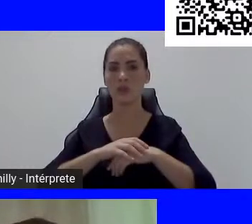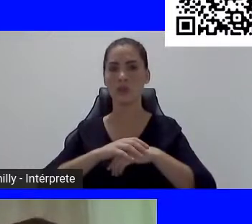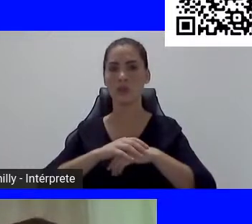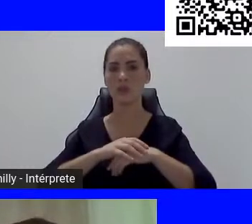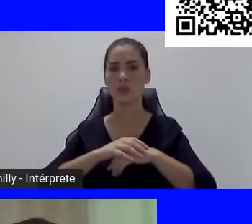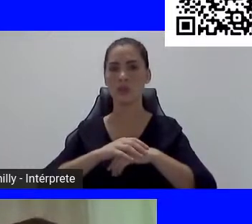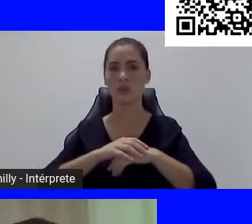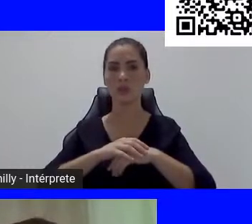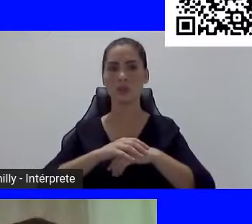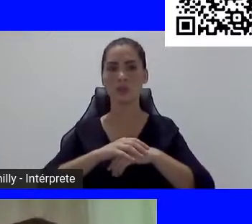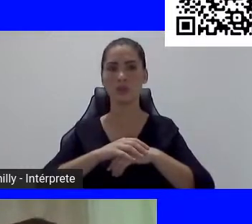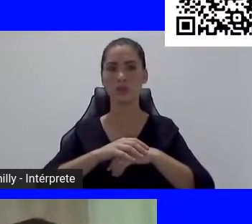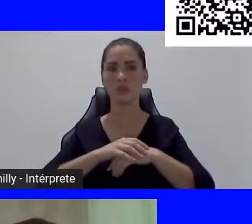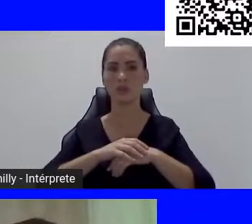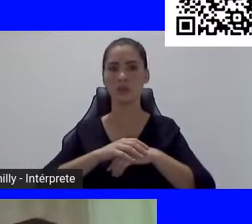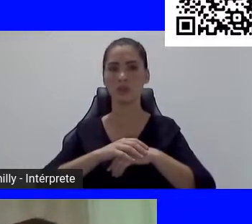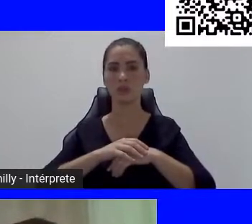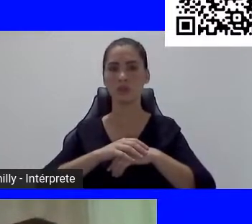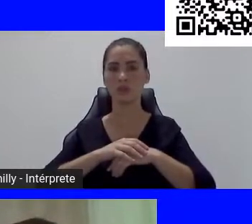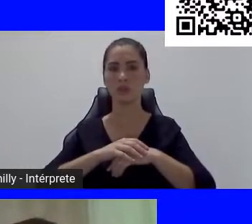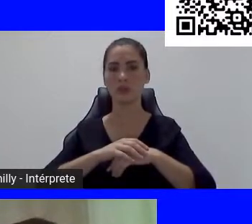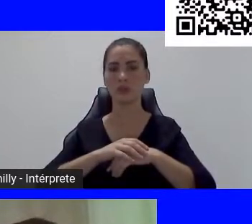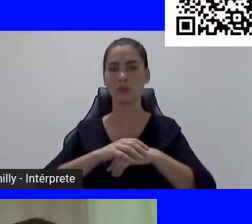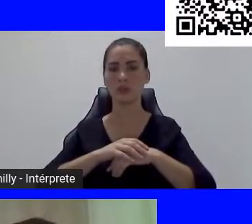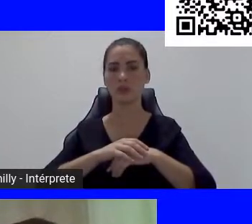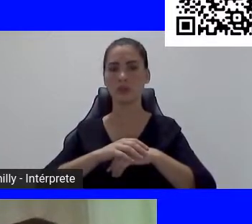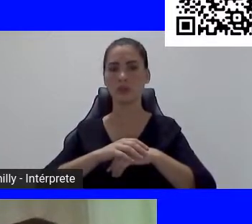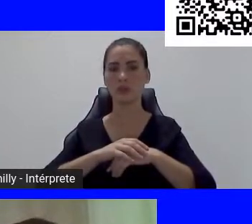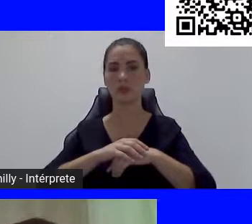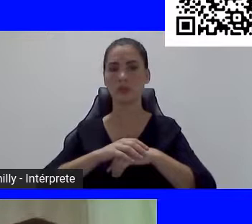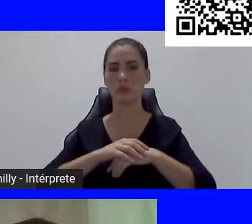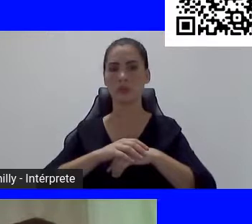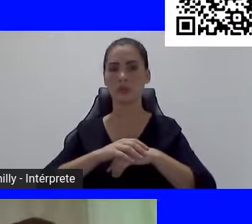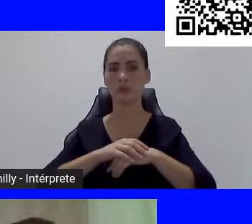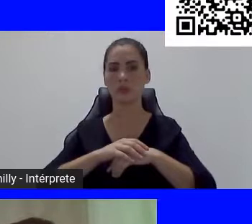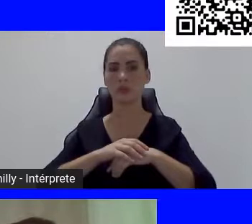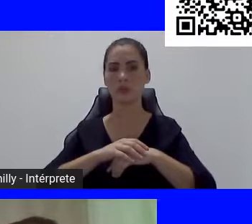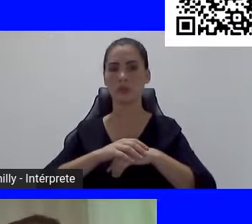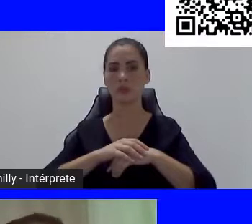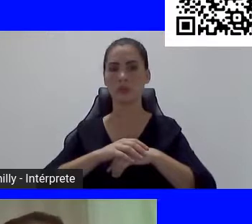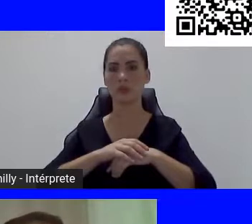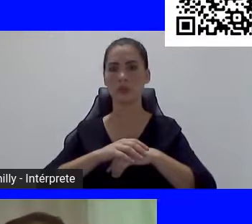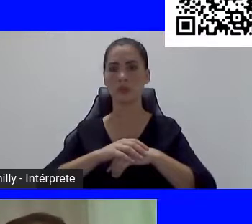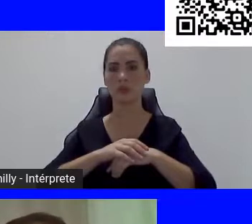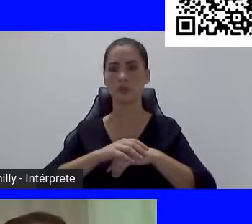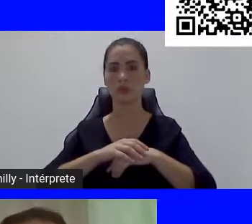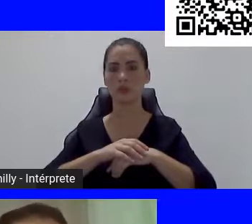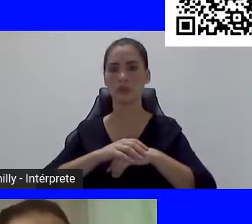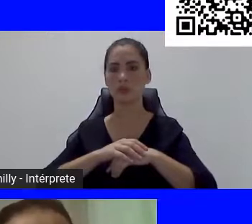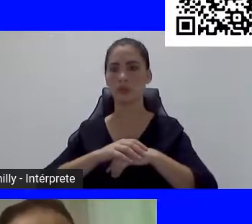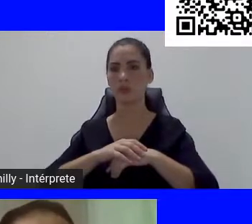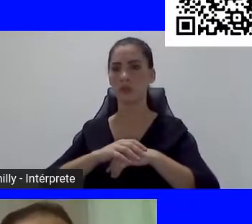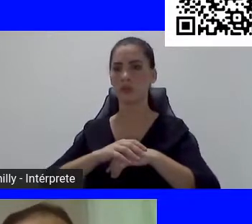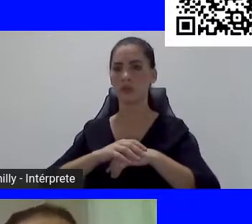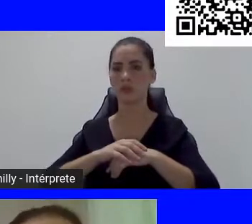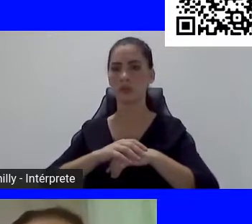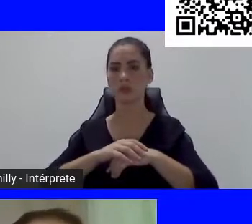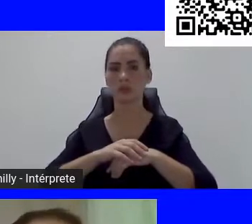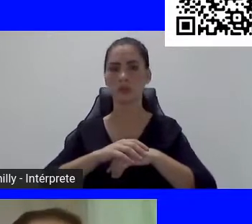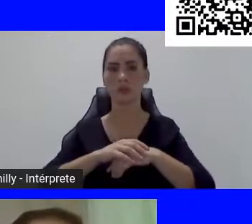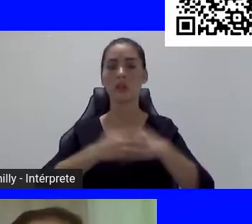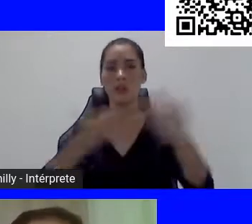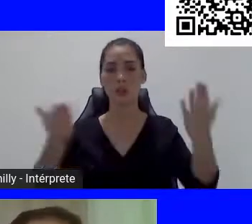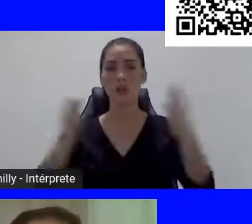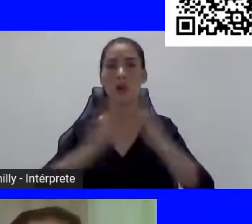estatais relacionadas à segurança nacional ou de relevante interesse coletivo, que é o que diz a Constituição Federal. Então, num